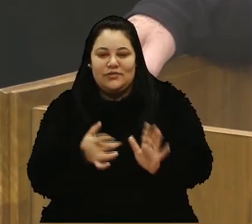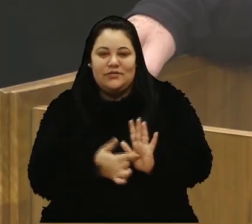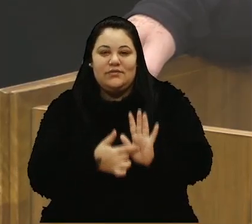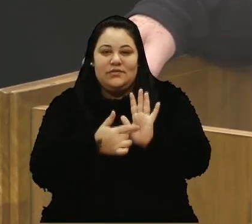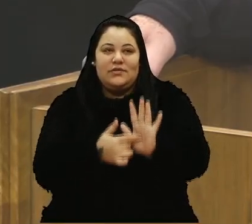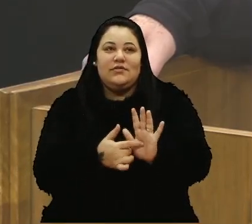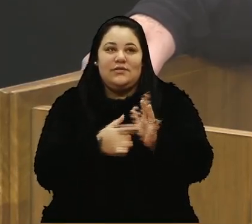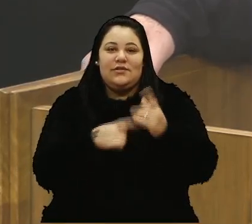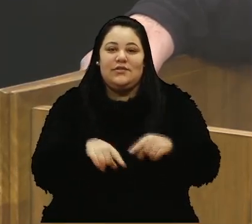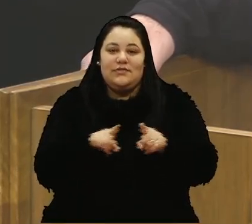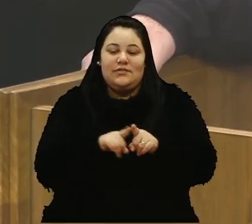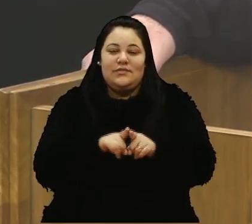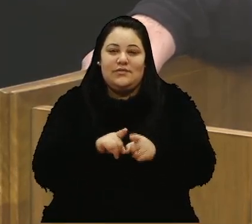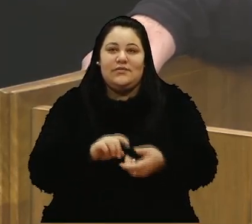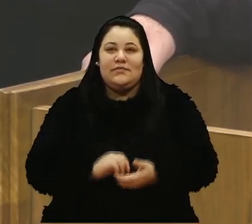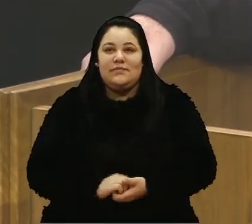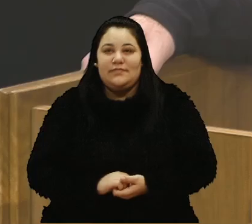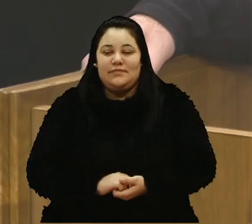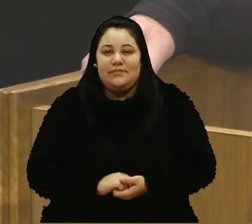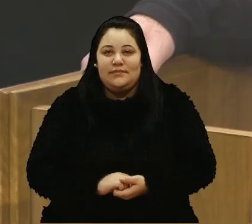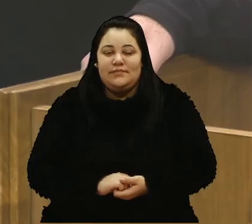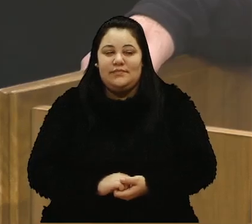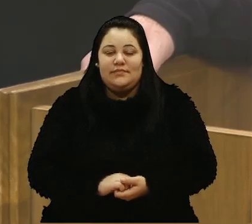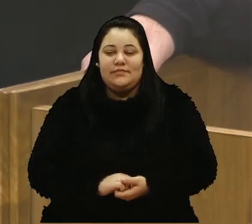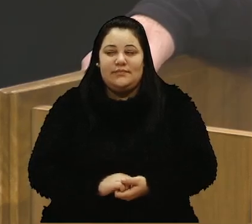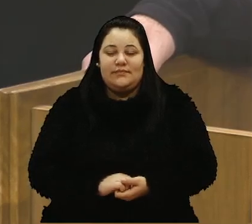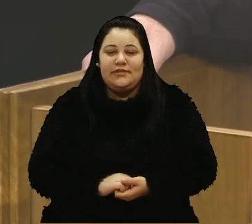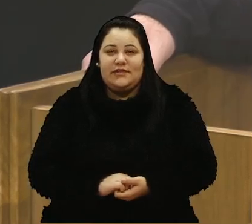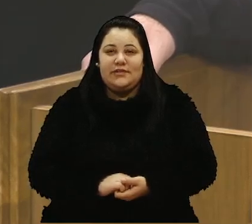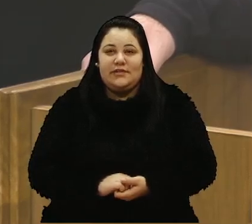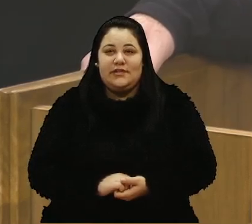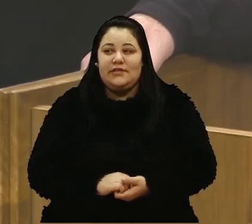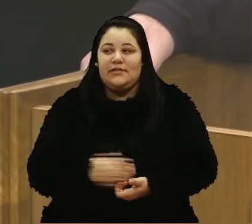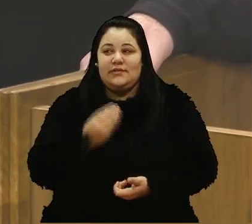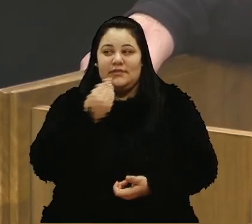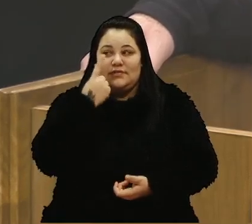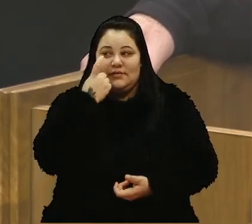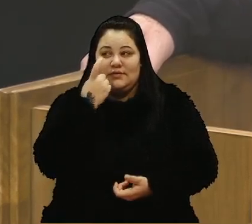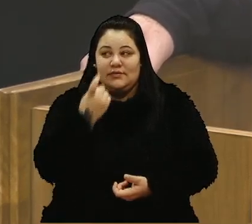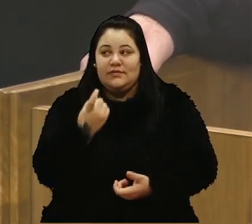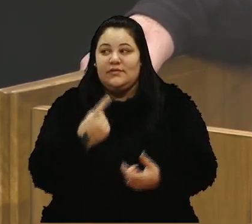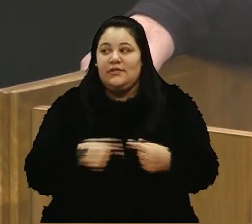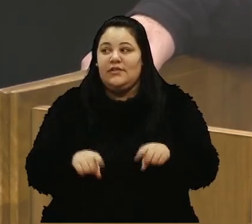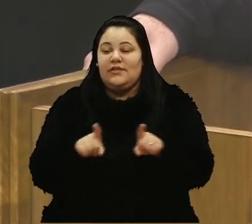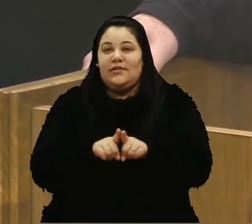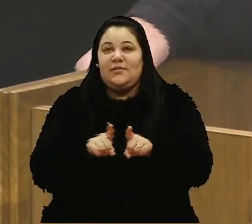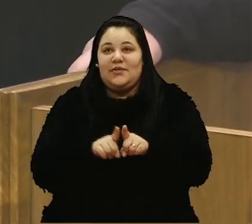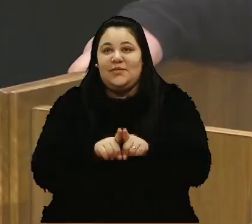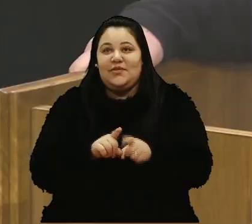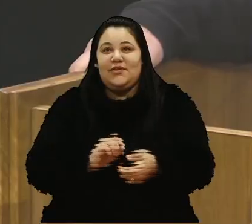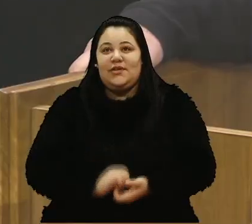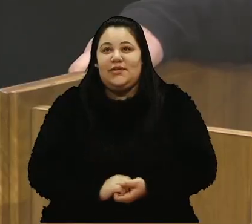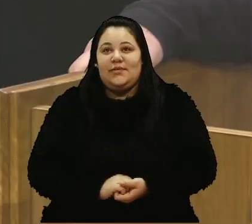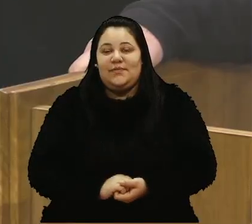pelo coronel que comanda esse batalhão. Muito interessante. Quem é que me pediu a parte, perdão?